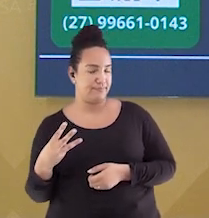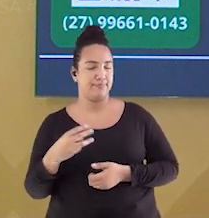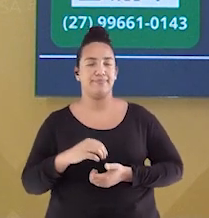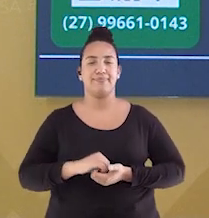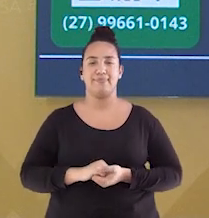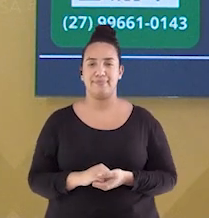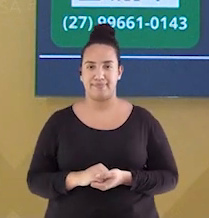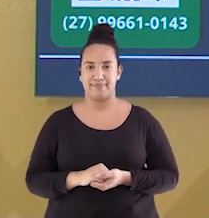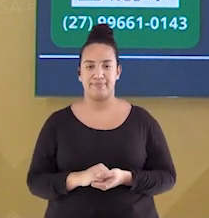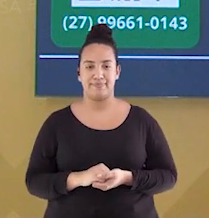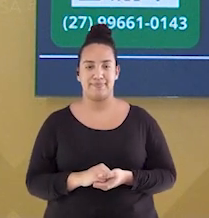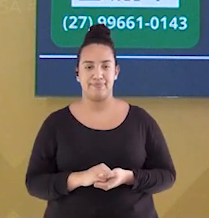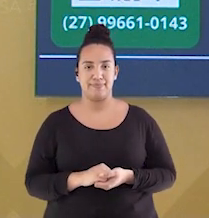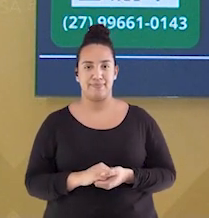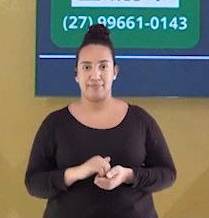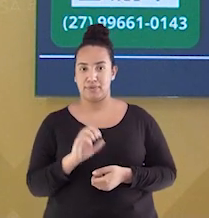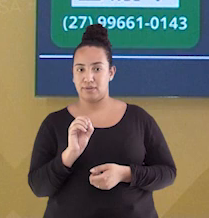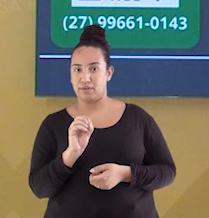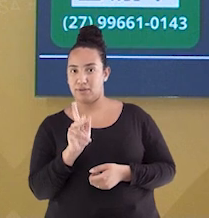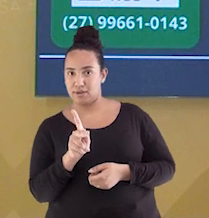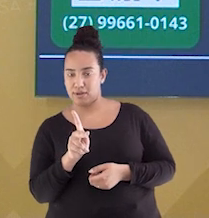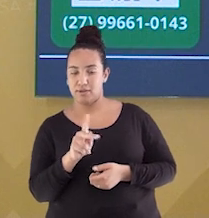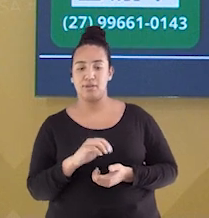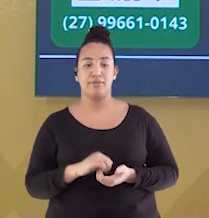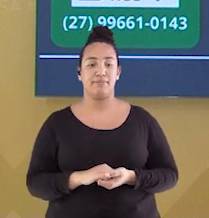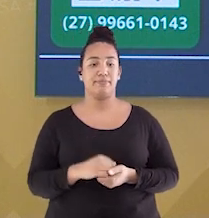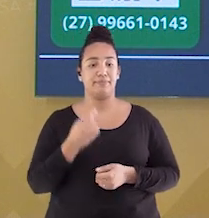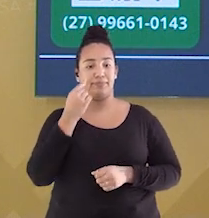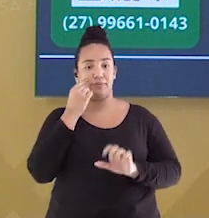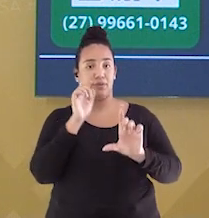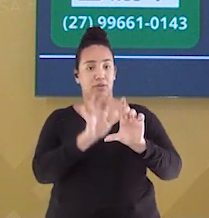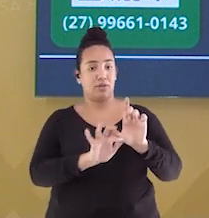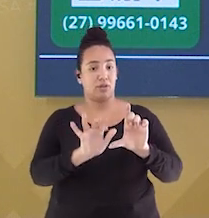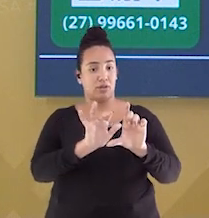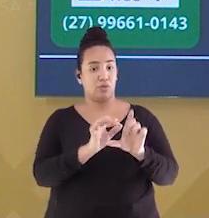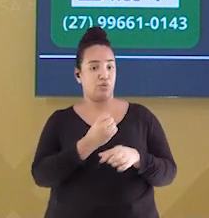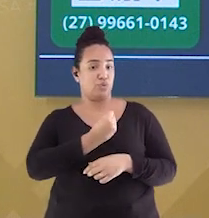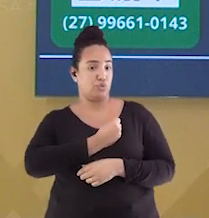27996610143, certo? Ó, QR Code e o número, vou repetir.